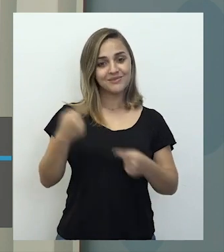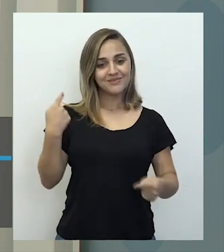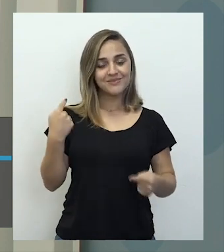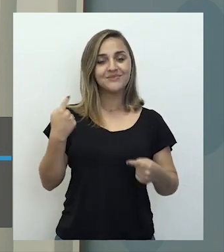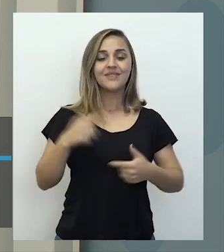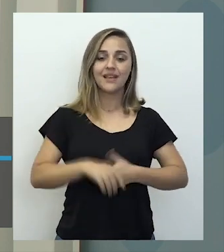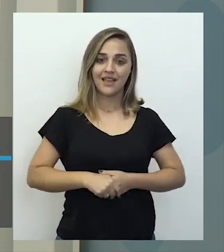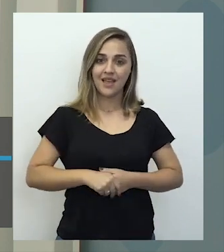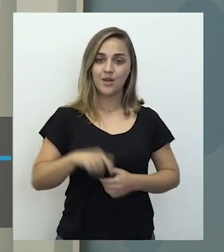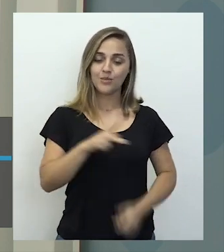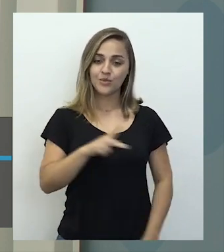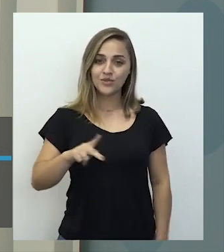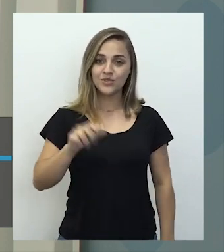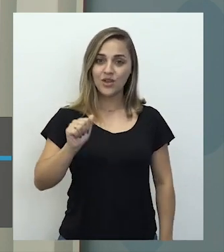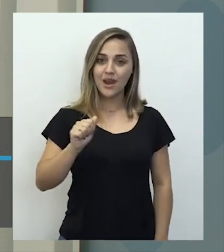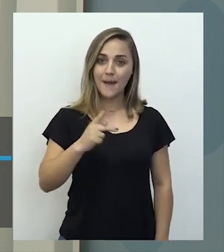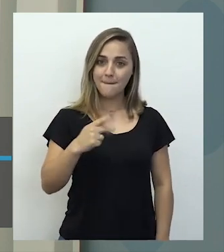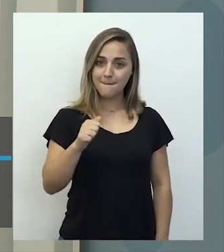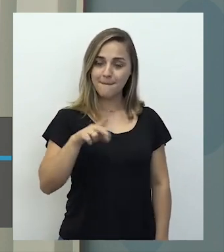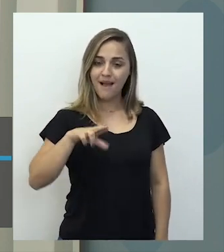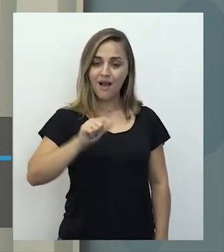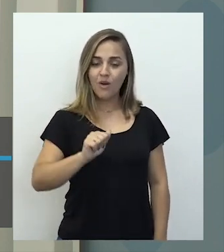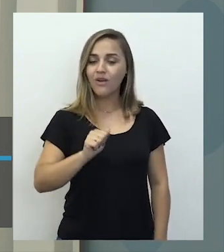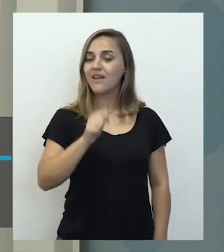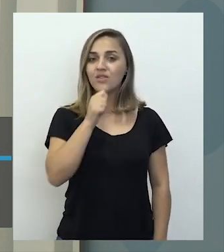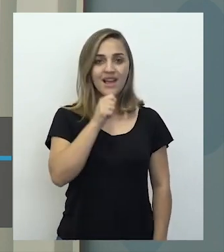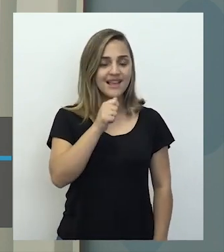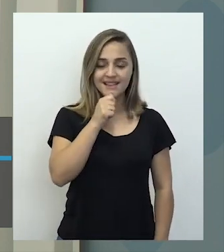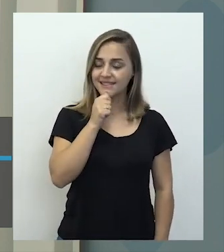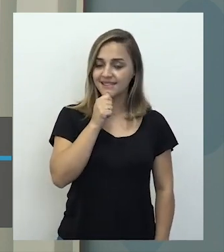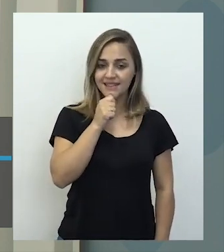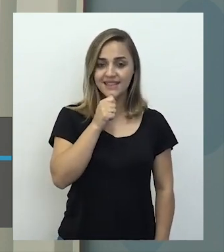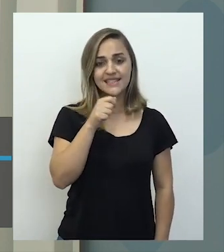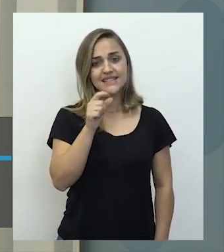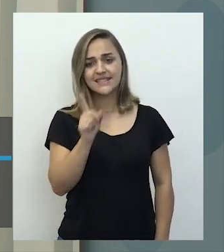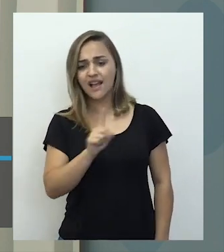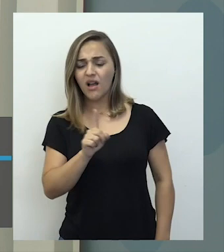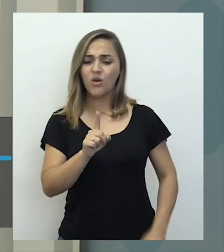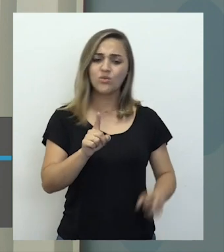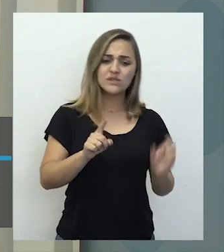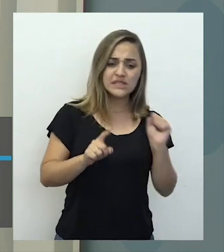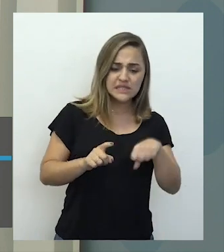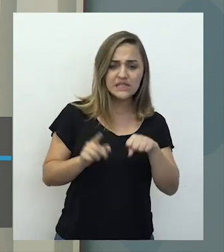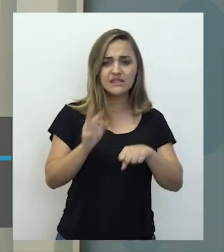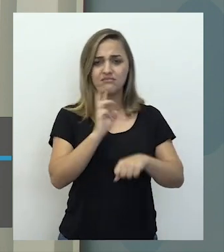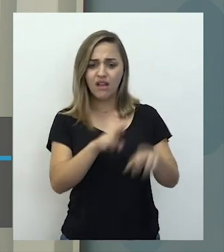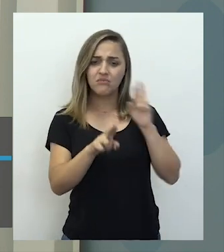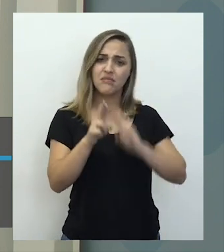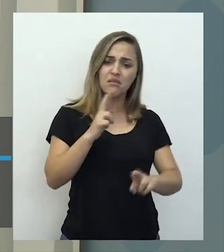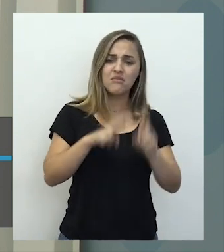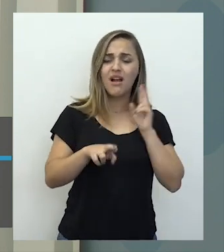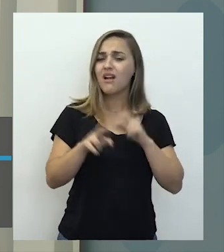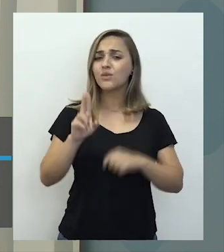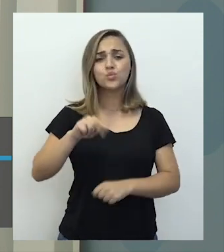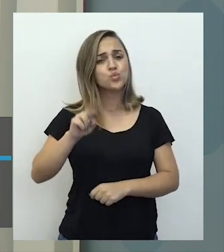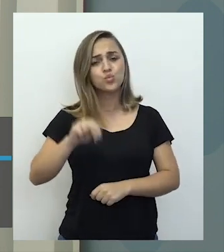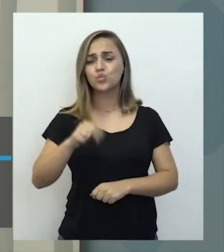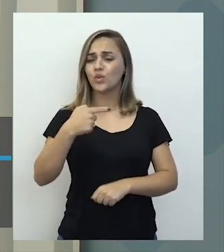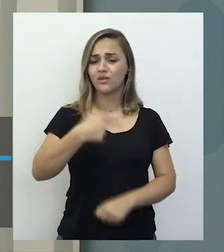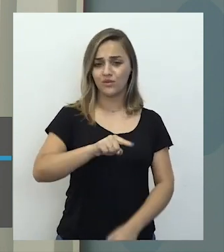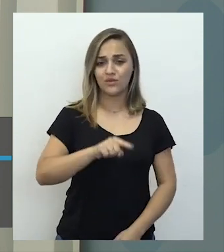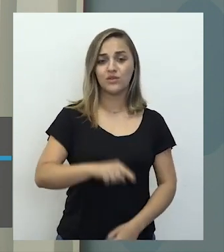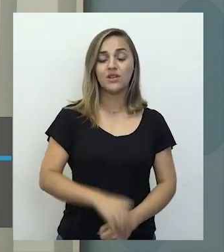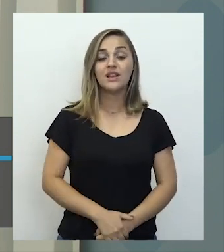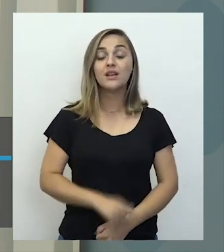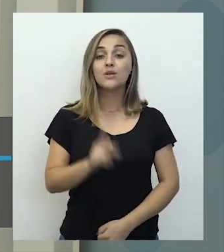Paula, não ainda. Não ainda. Não, sim. Está bem dividido aqui, professora. Nunca fui, a professora Silvia diz.